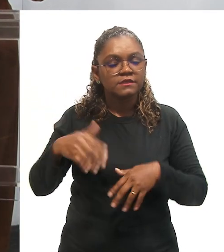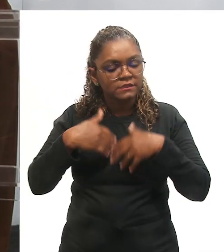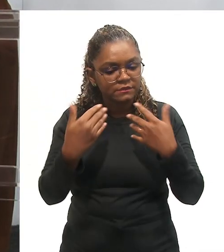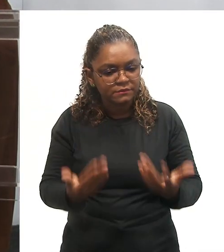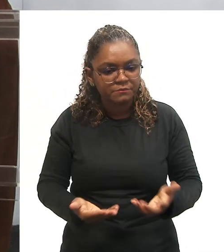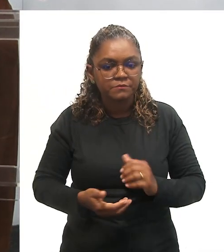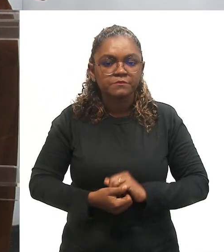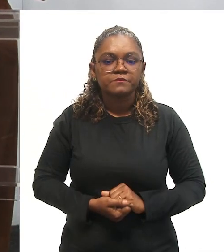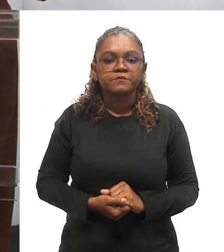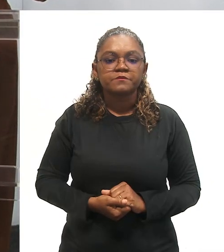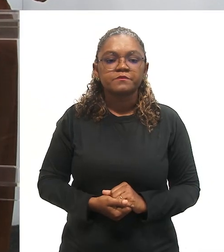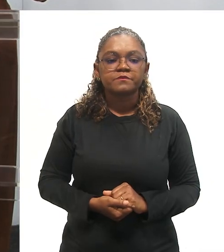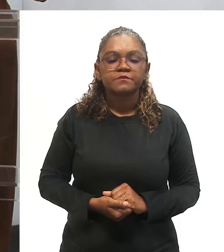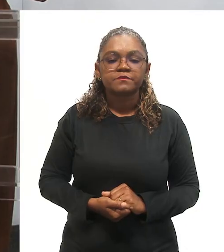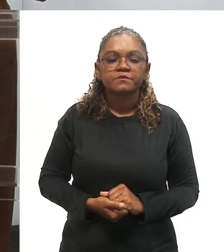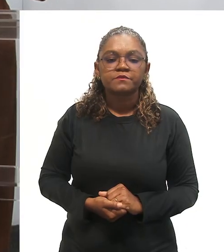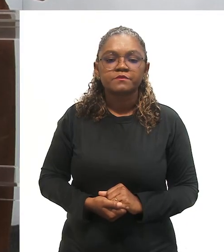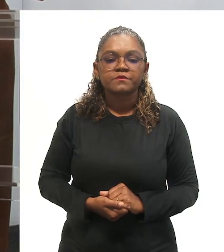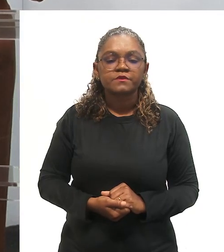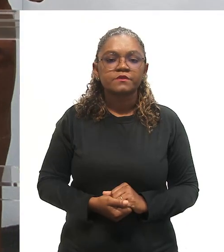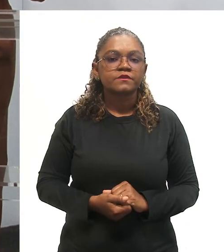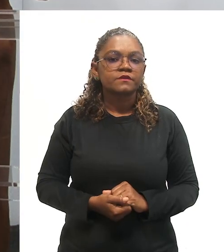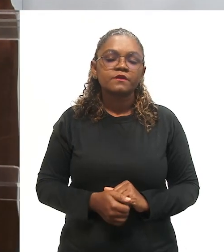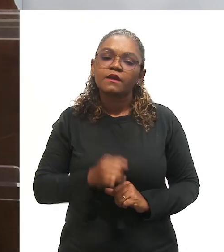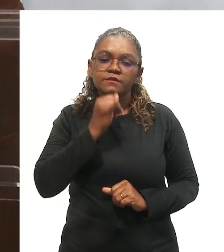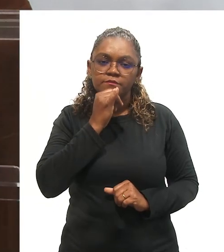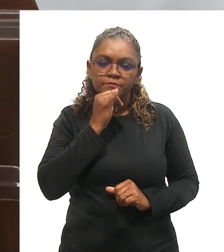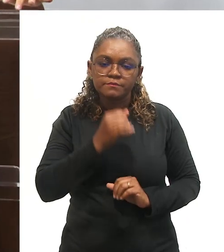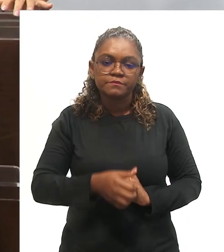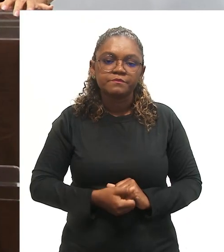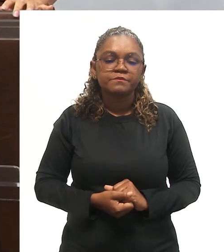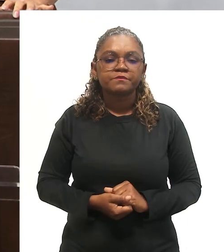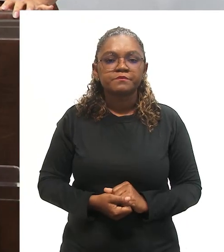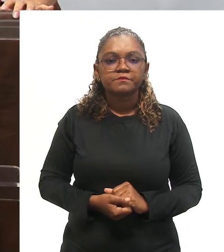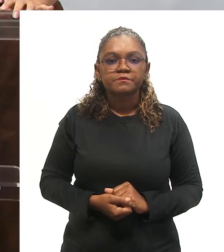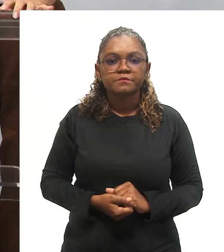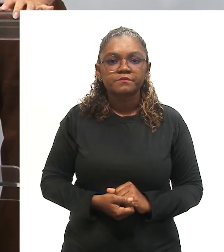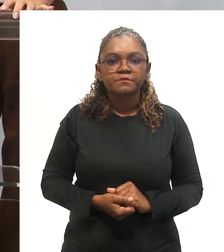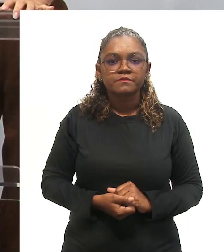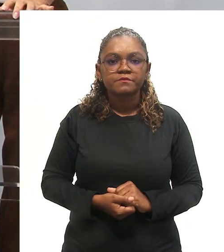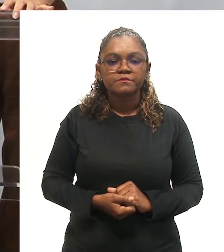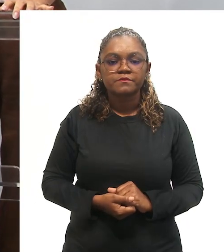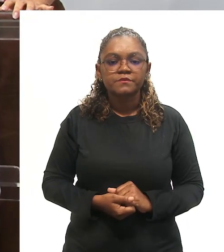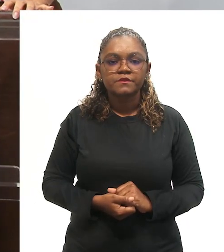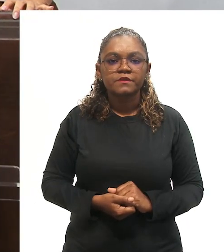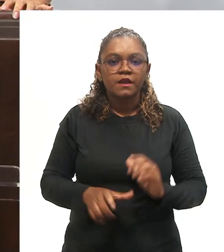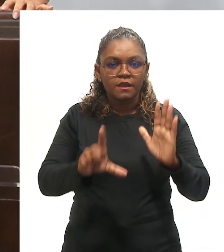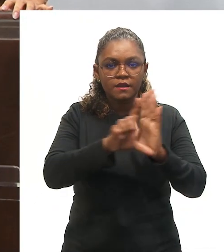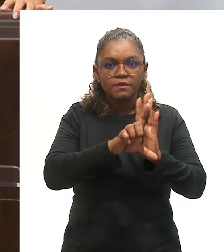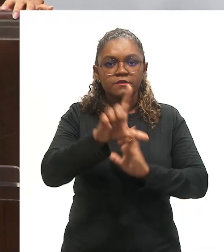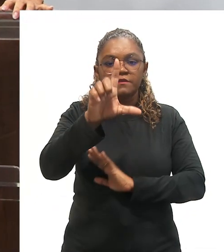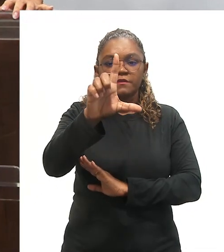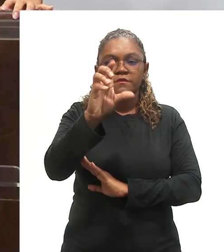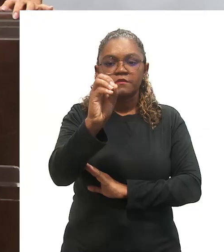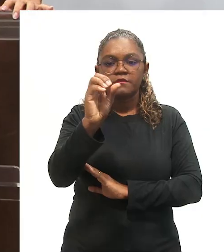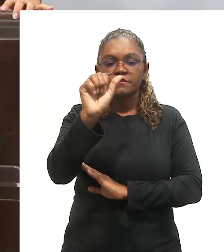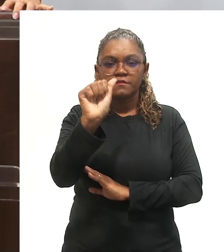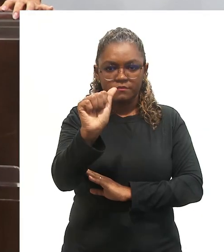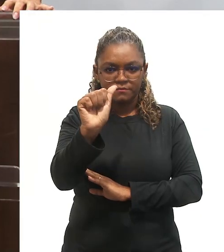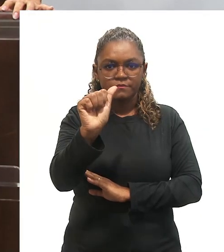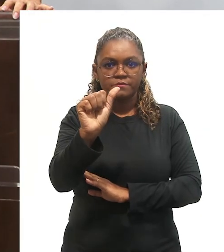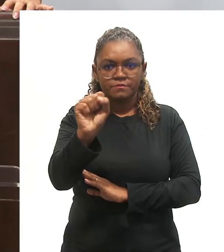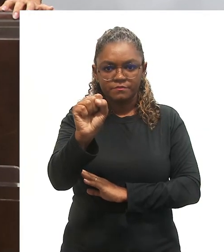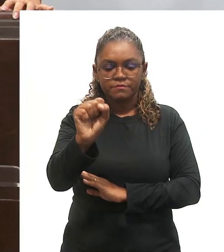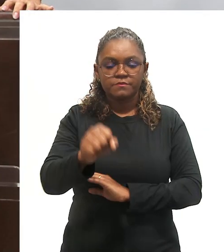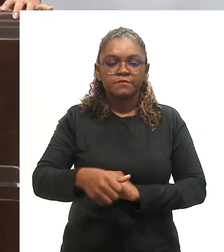aulas anteriores. Quando você pega a LOA, por exemplo, se